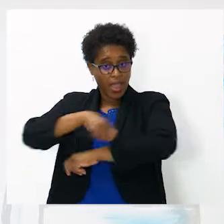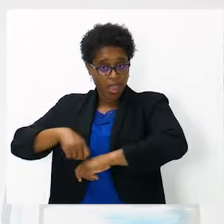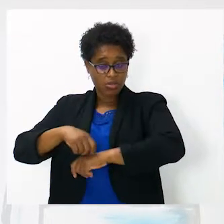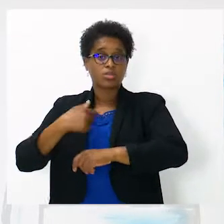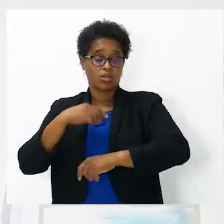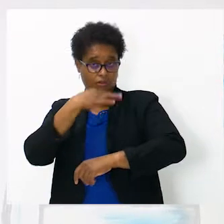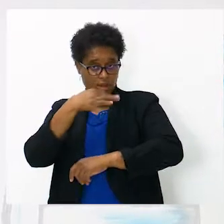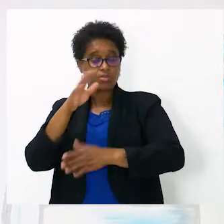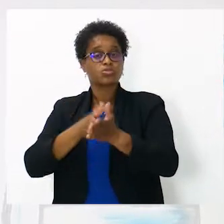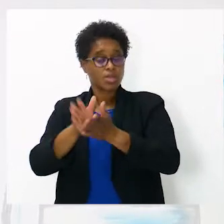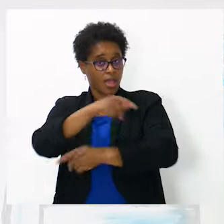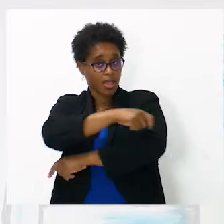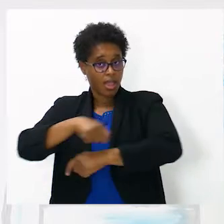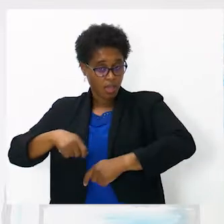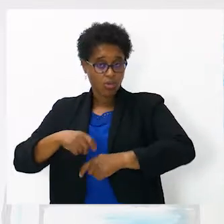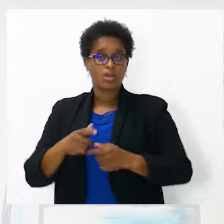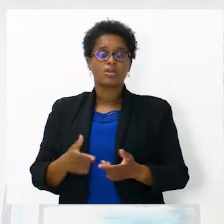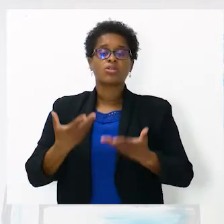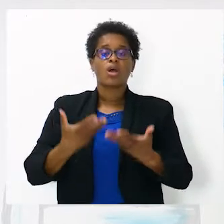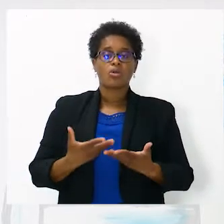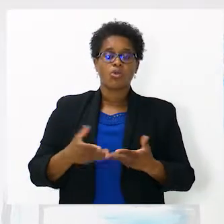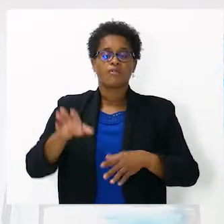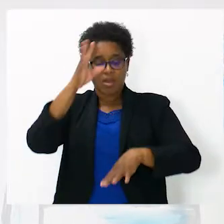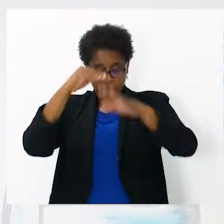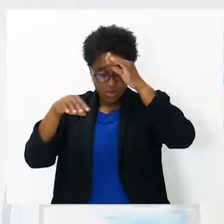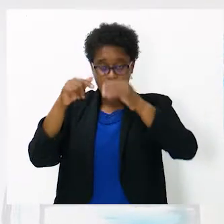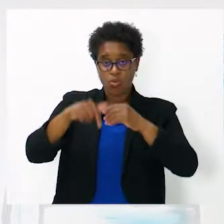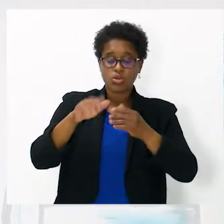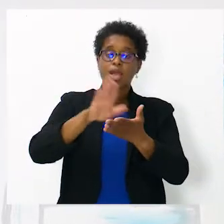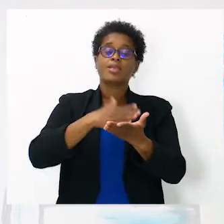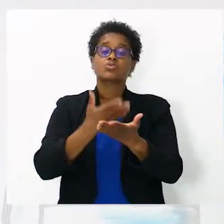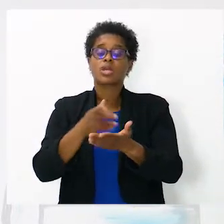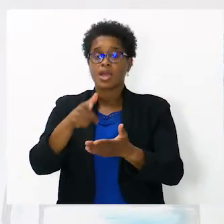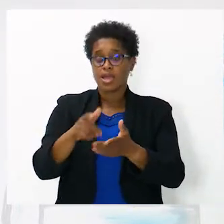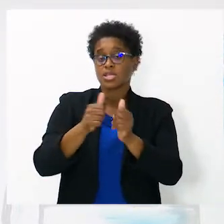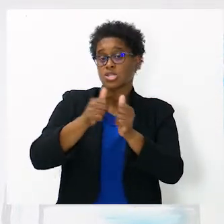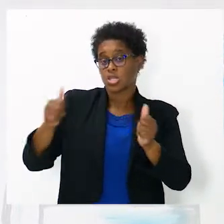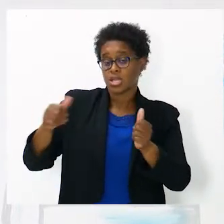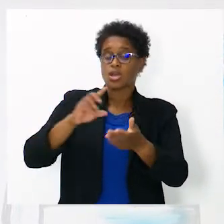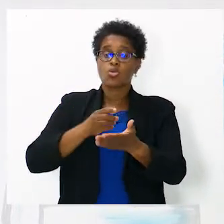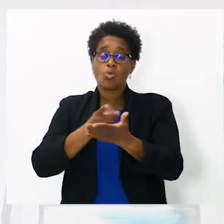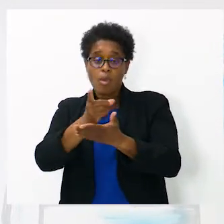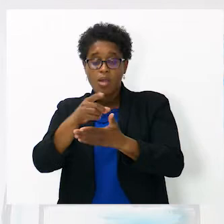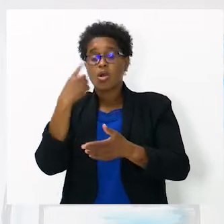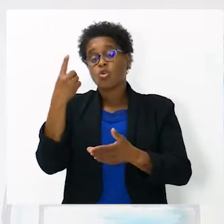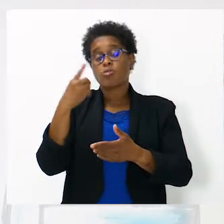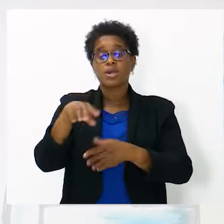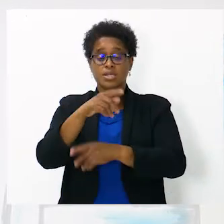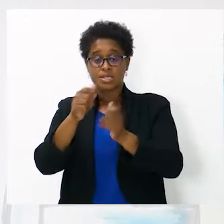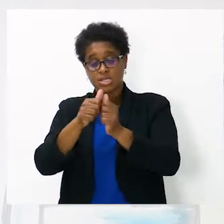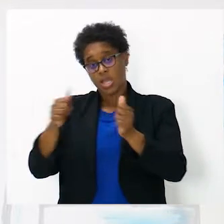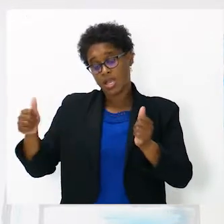vamos utilizar a régua. Agora, vamos aprender hoje a traduzir essa distância no mapa em uma